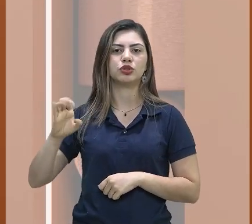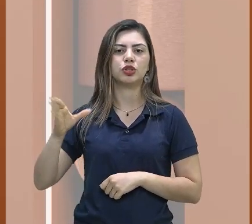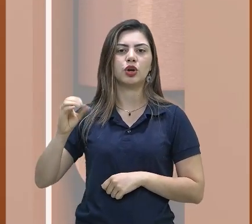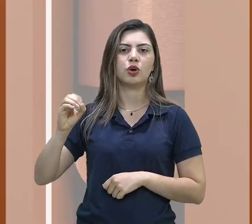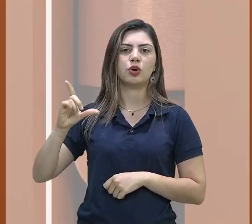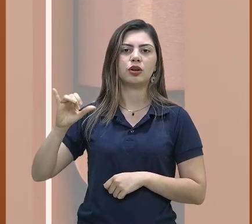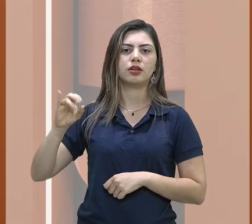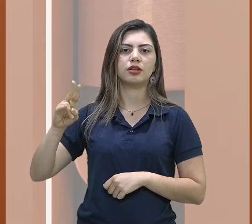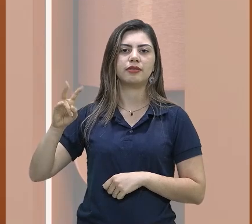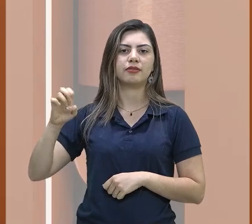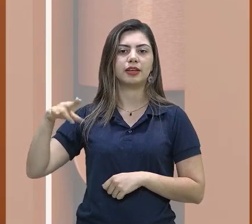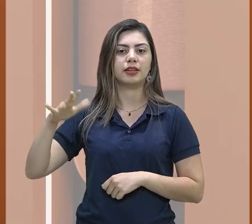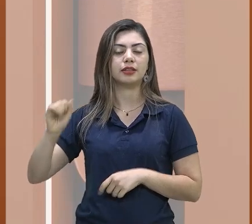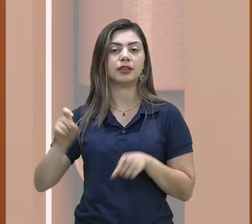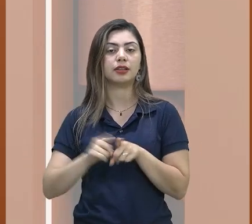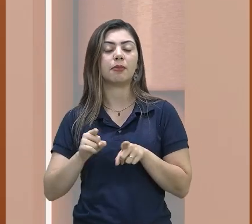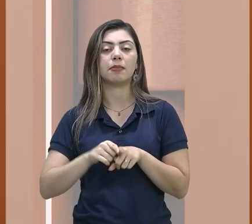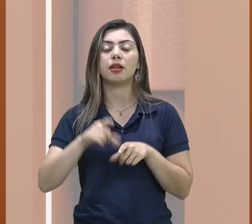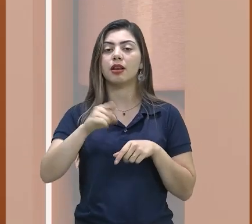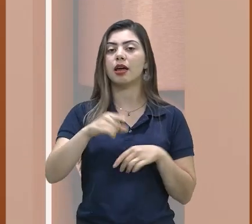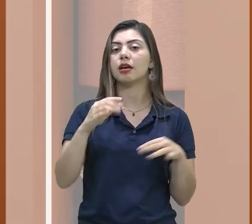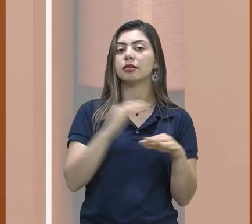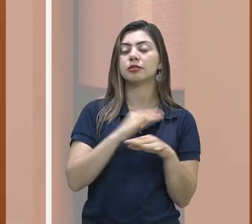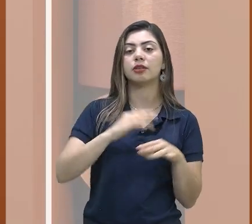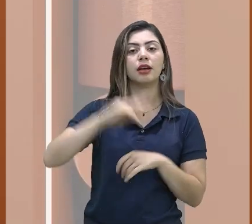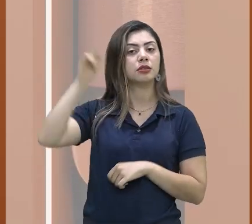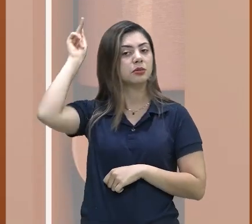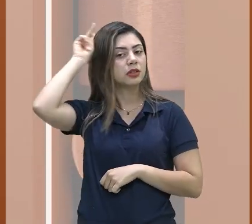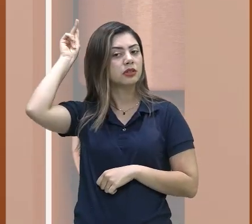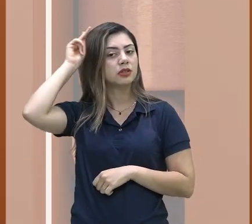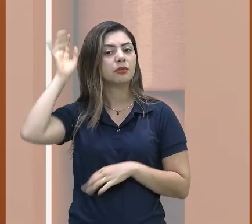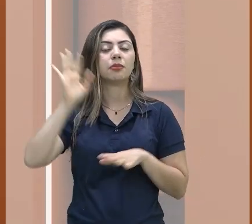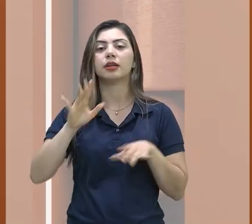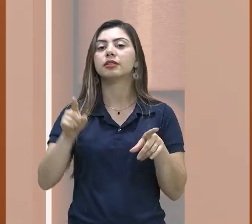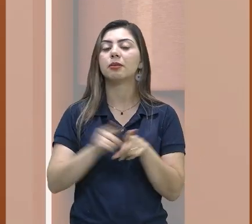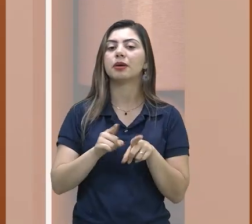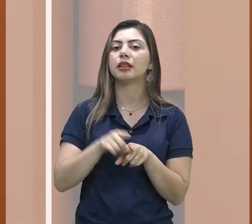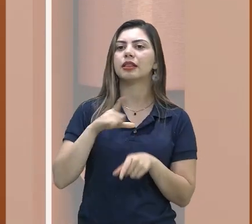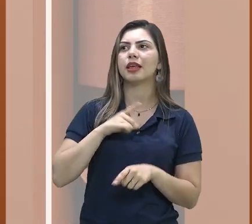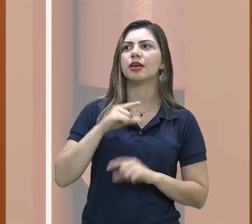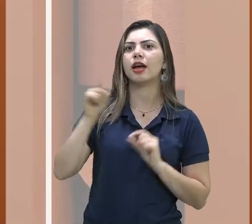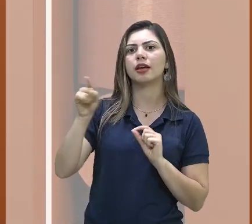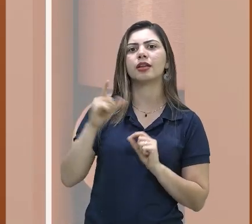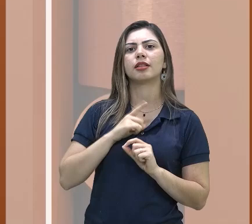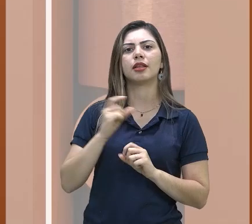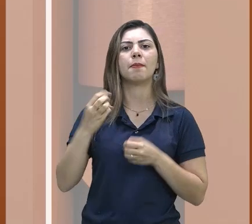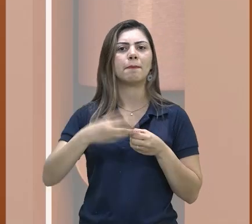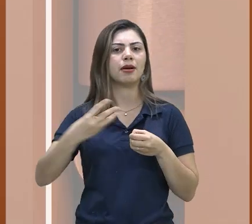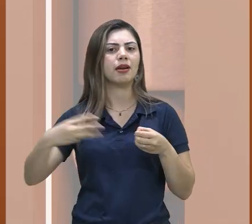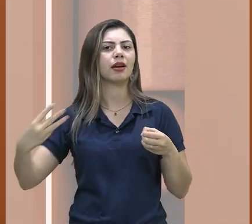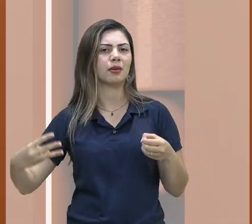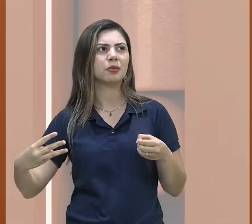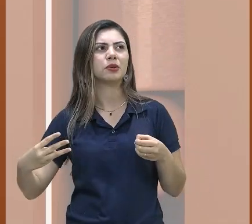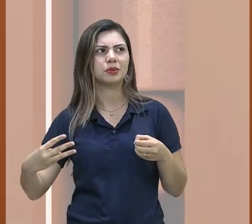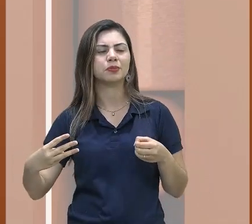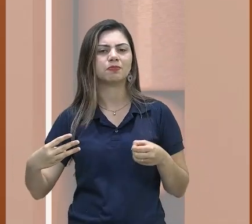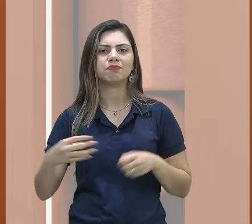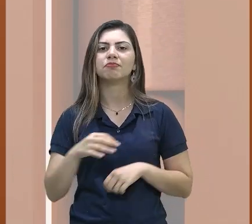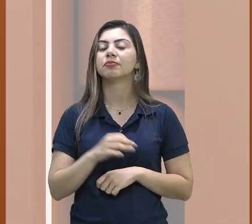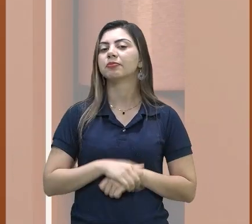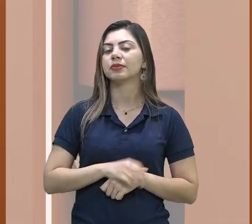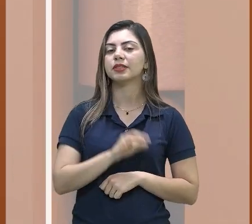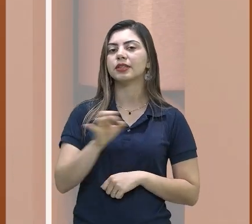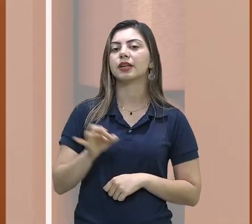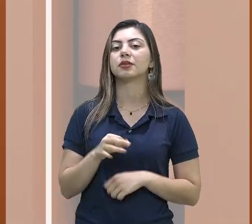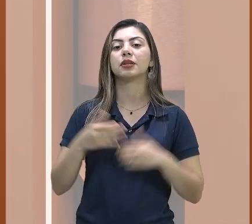ali o deslocamento de uma grande porção aqui no município de Manacapuru, salvo engano, certo? A partir desse